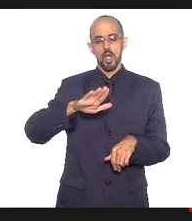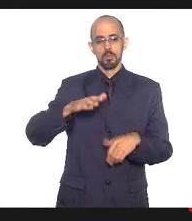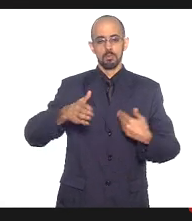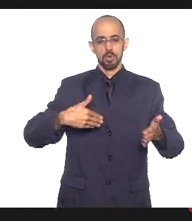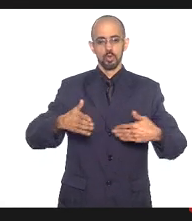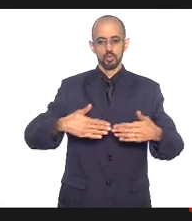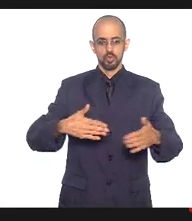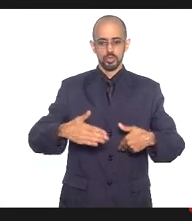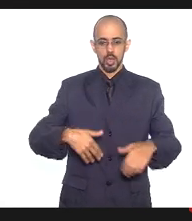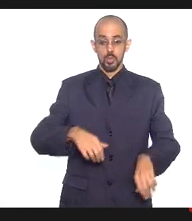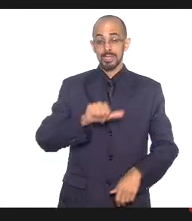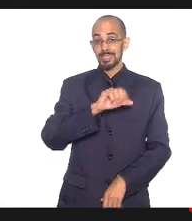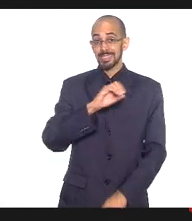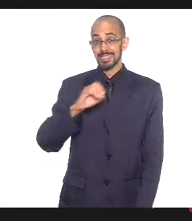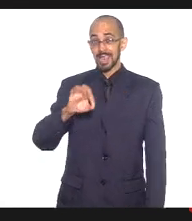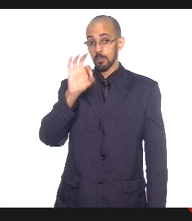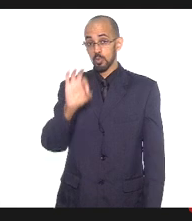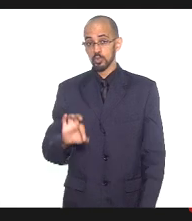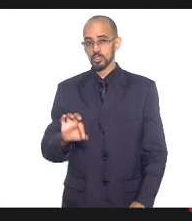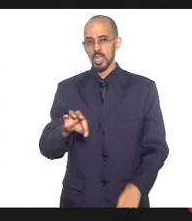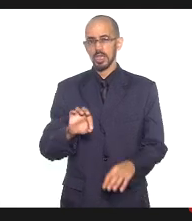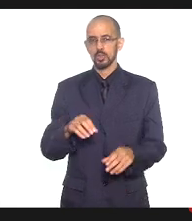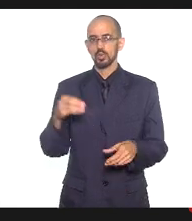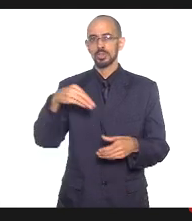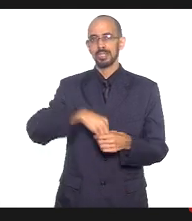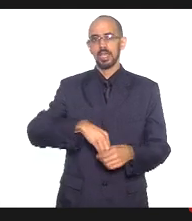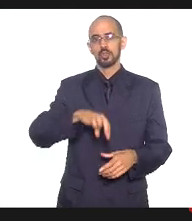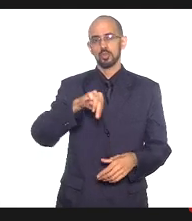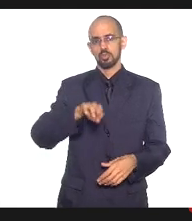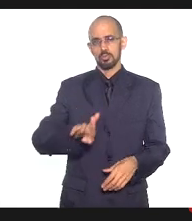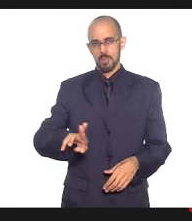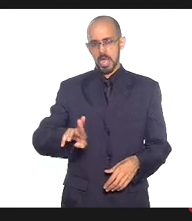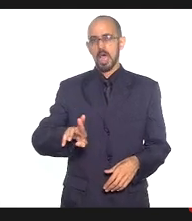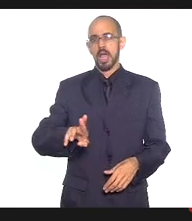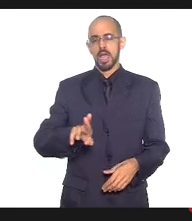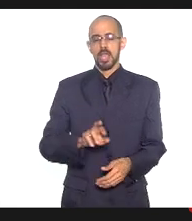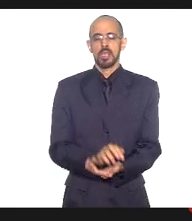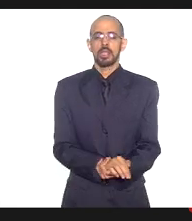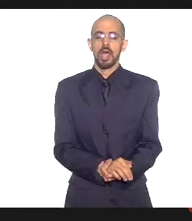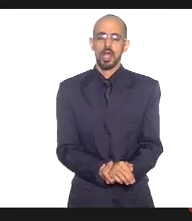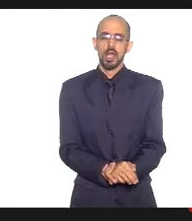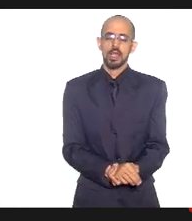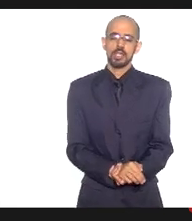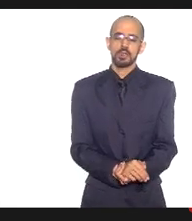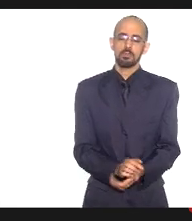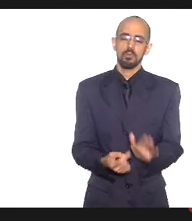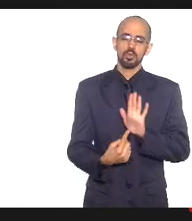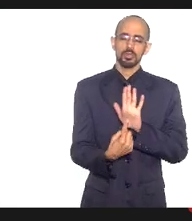offshore oriunda do estado do Rio de Janeiro. Então, trazendo novamente